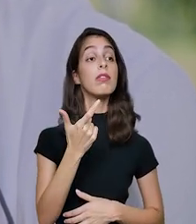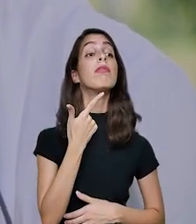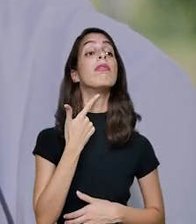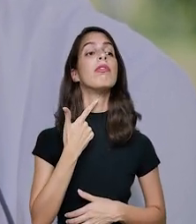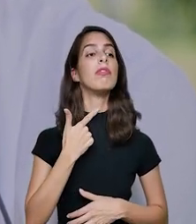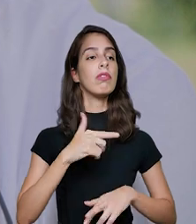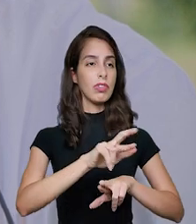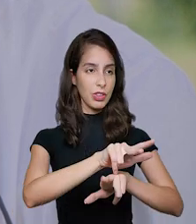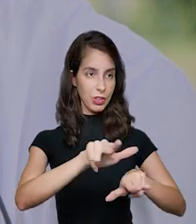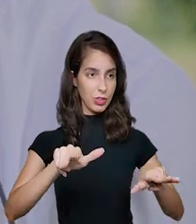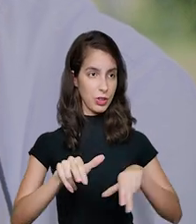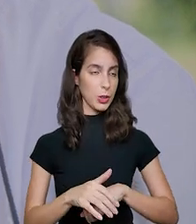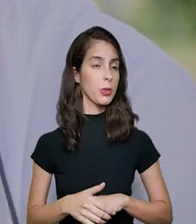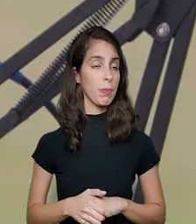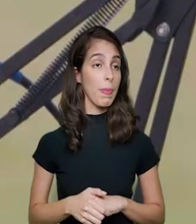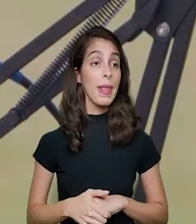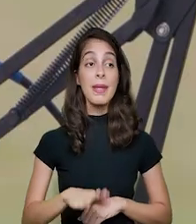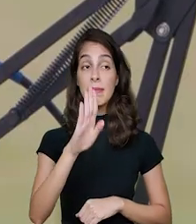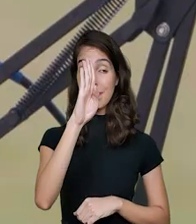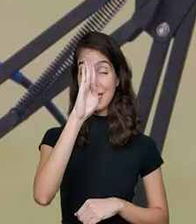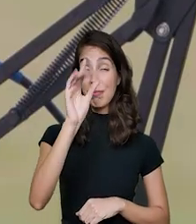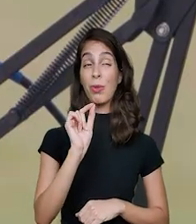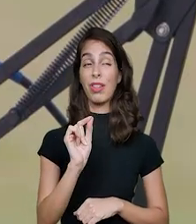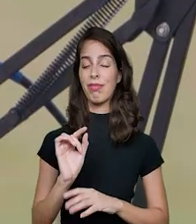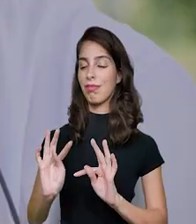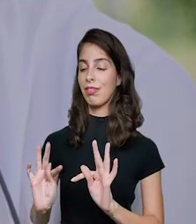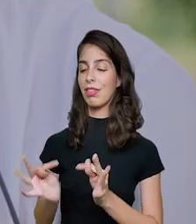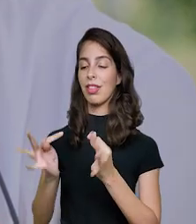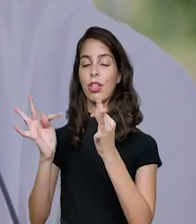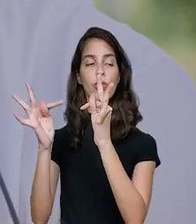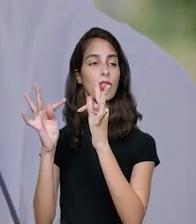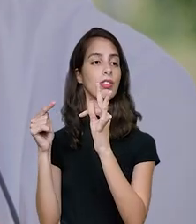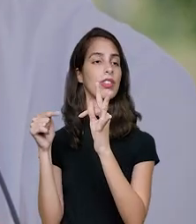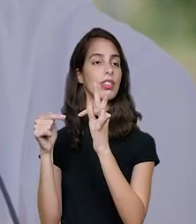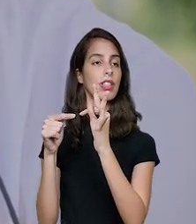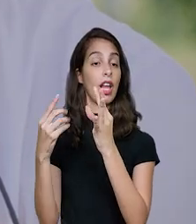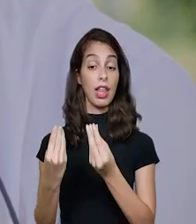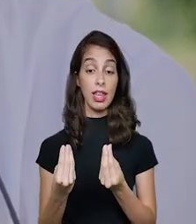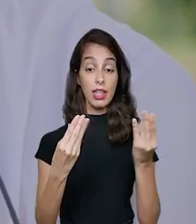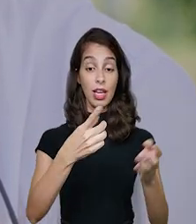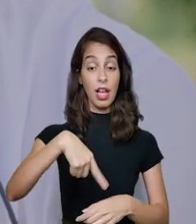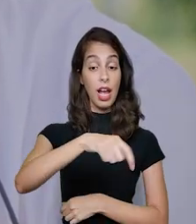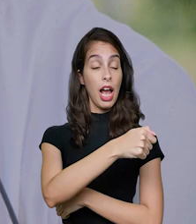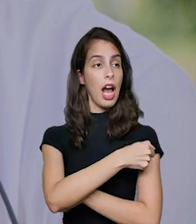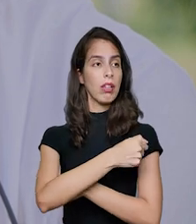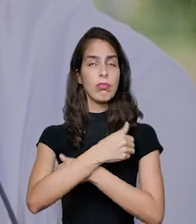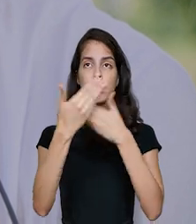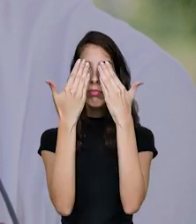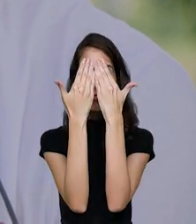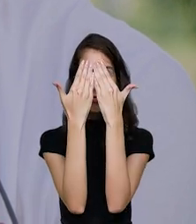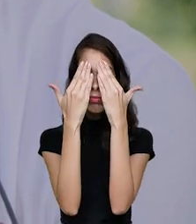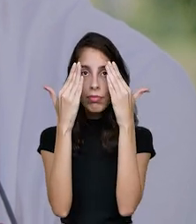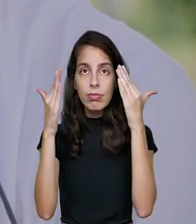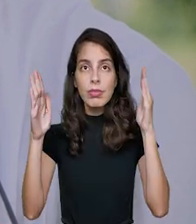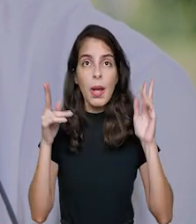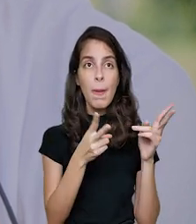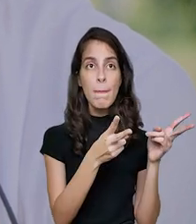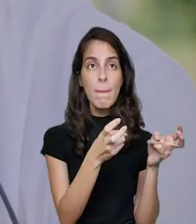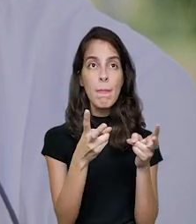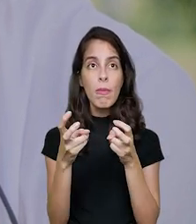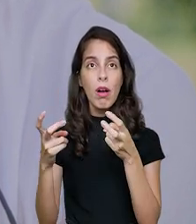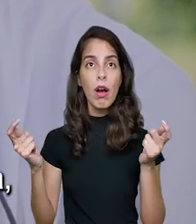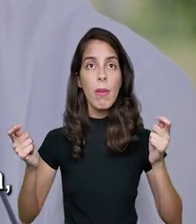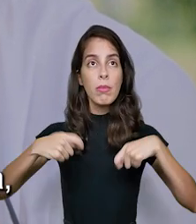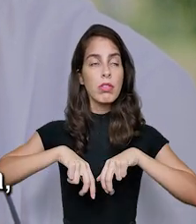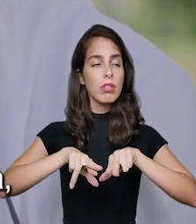conectada com esse mundo tecnológico né dúvidas a gente não pode assim eh ficar olhando eh Para